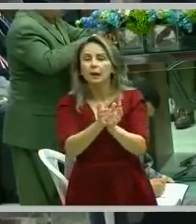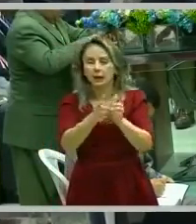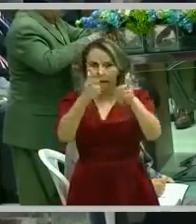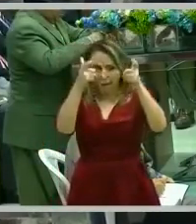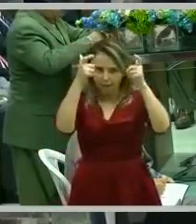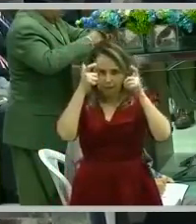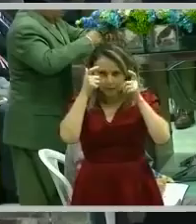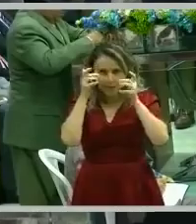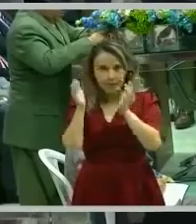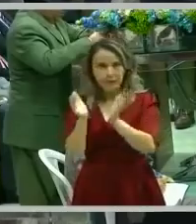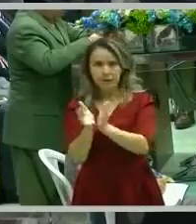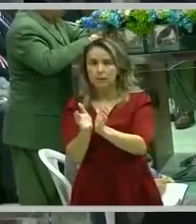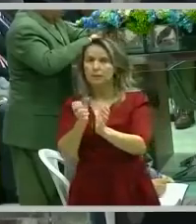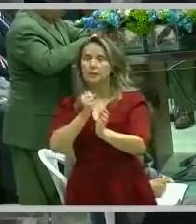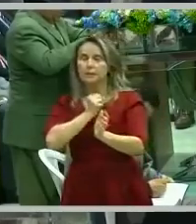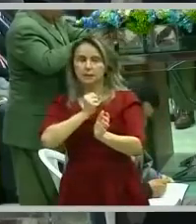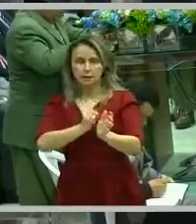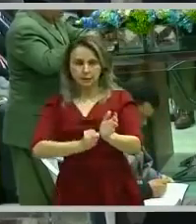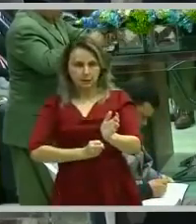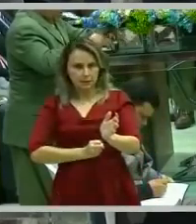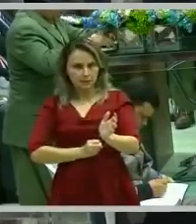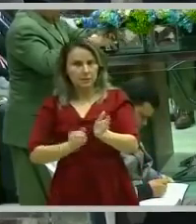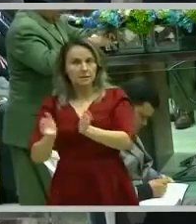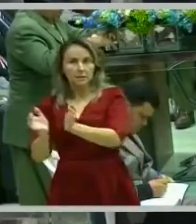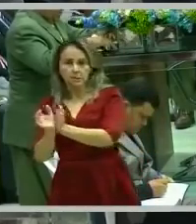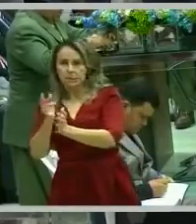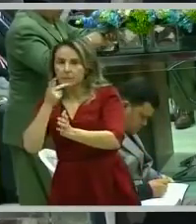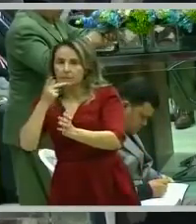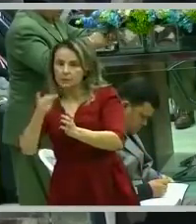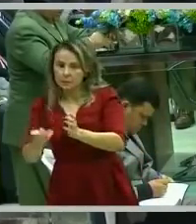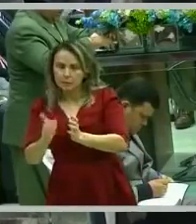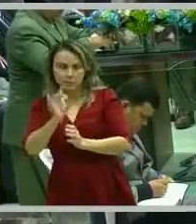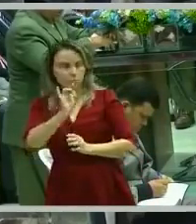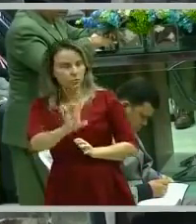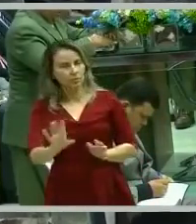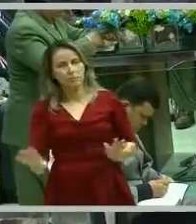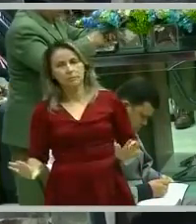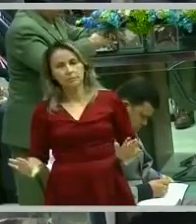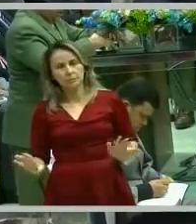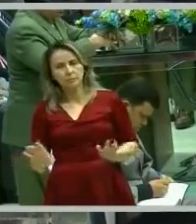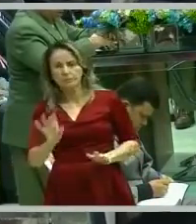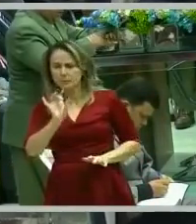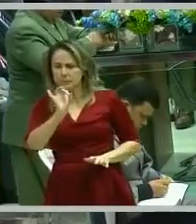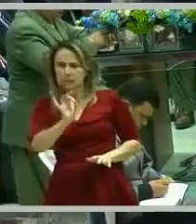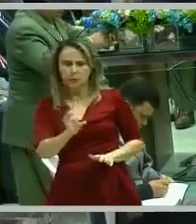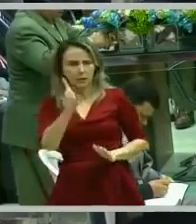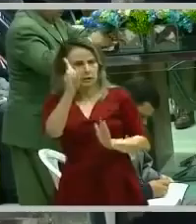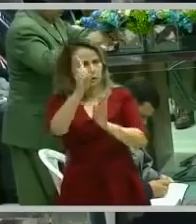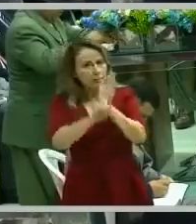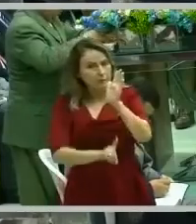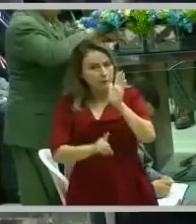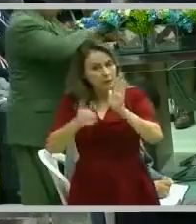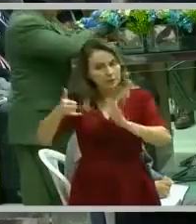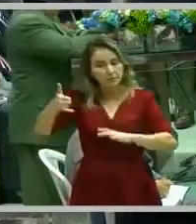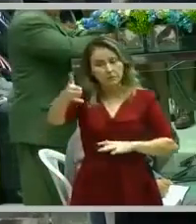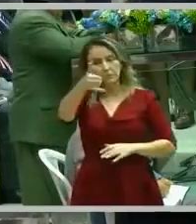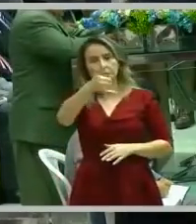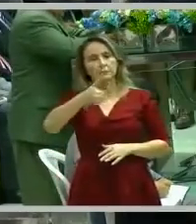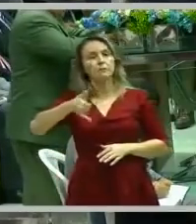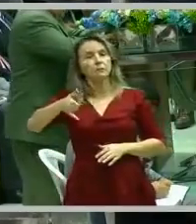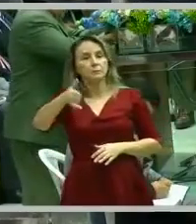Reis, sacerdotes, profetas. Somente. Só tinha direito de receber este óleo